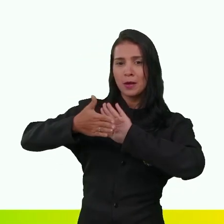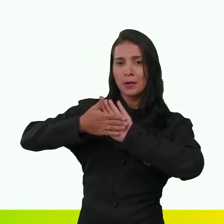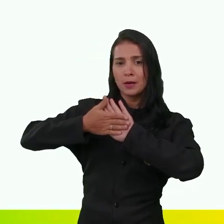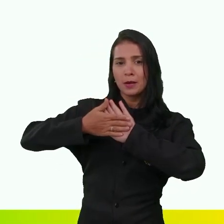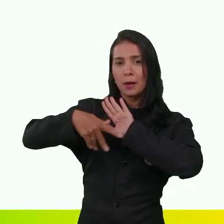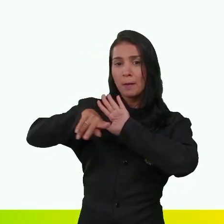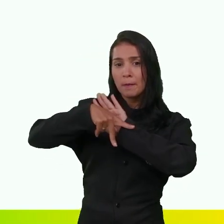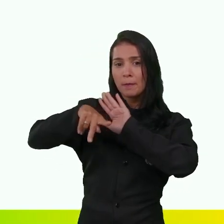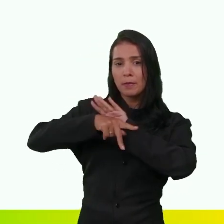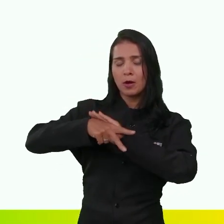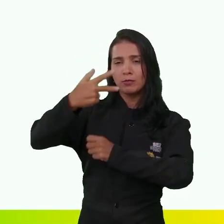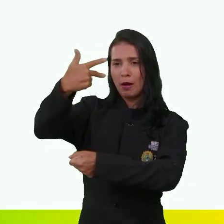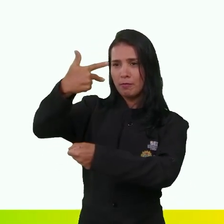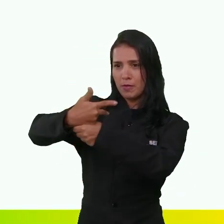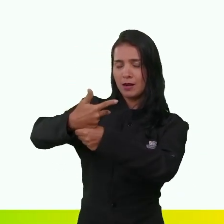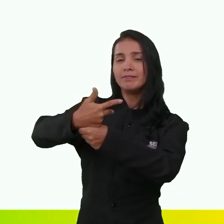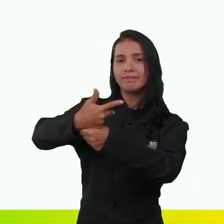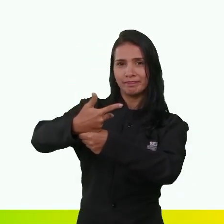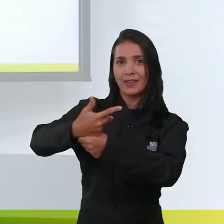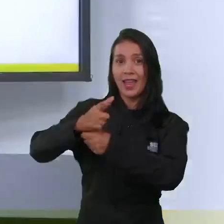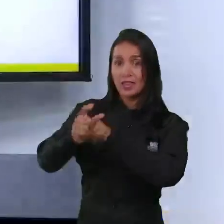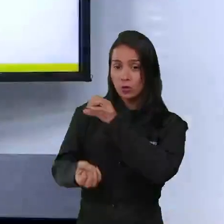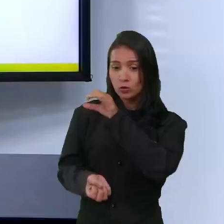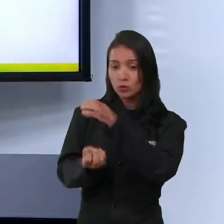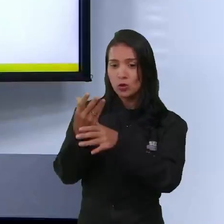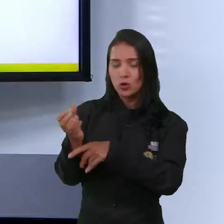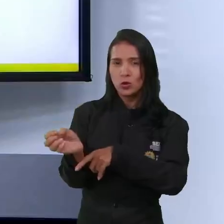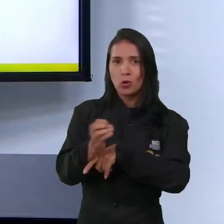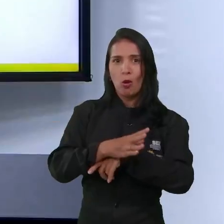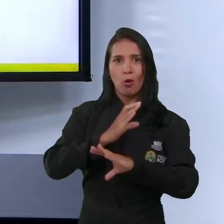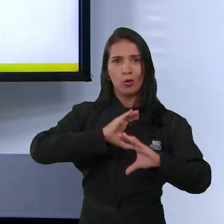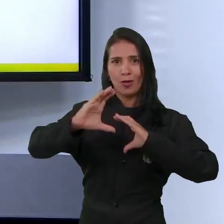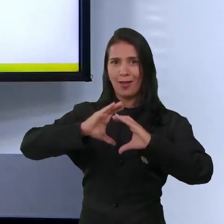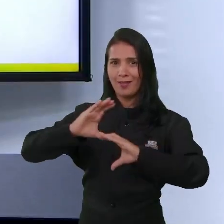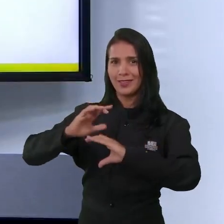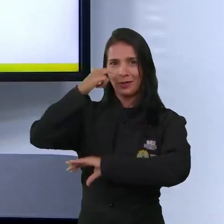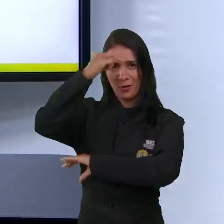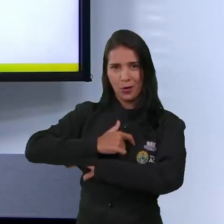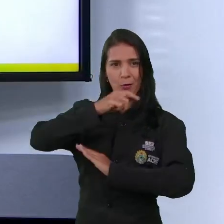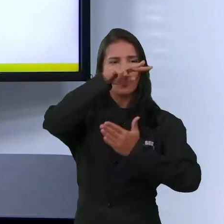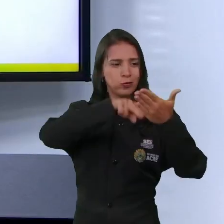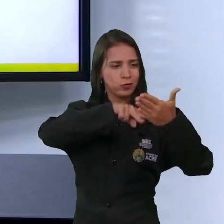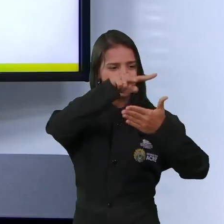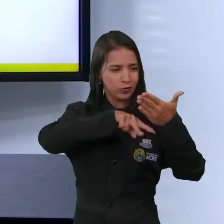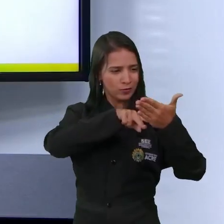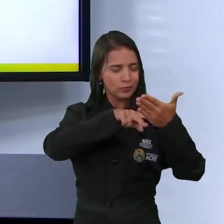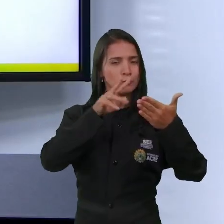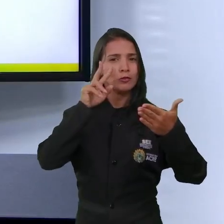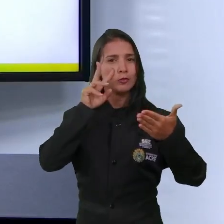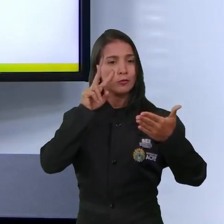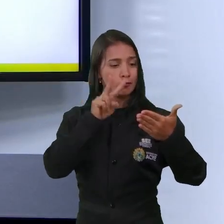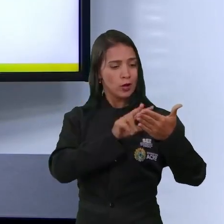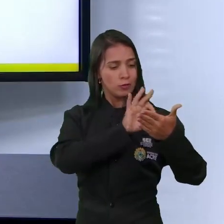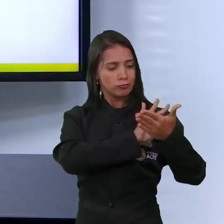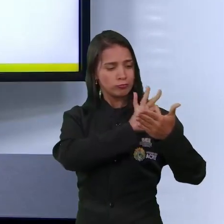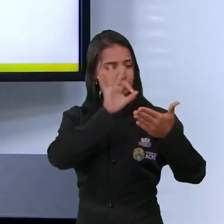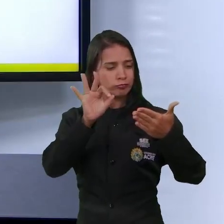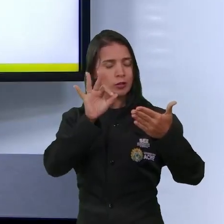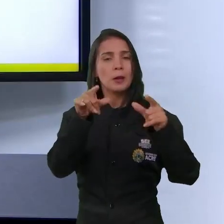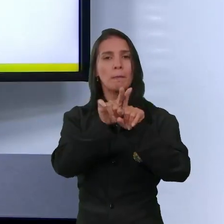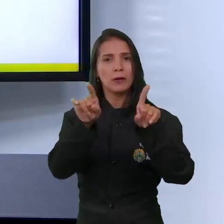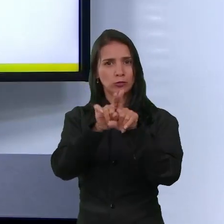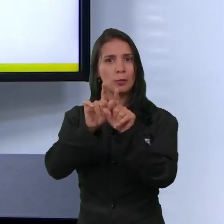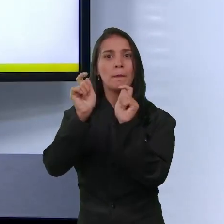novos meios de circulação e além de você ser leitor, você acompanhar as notícias, você também pode ali produzir um